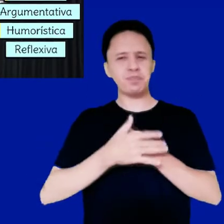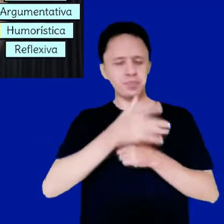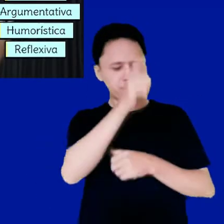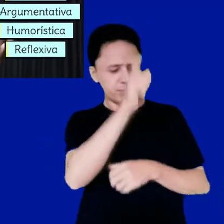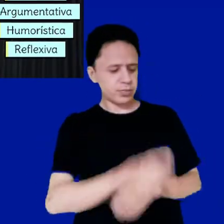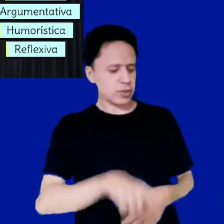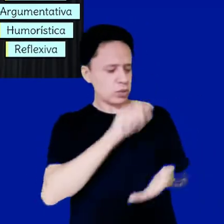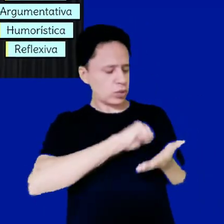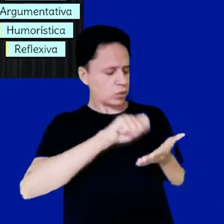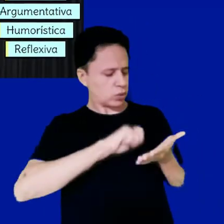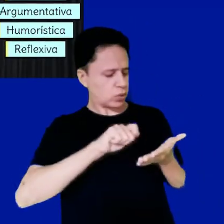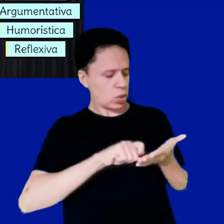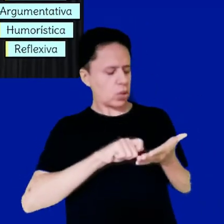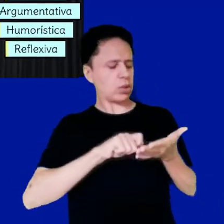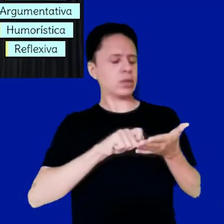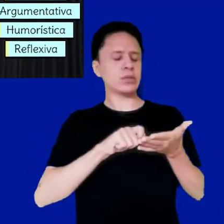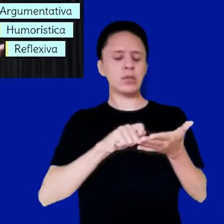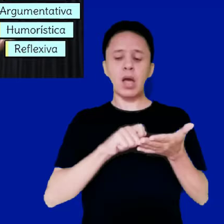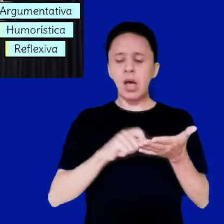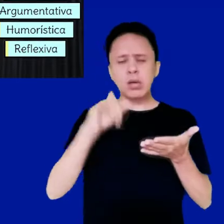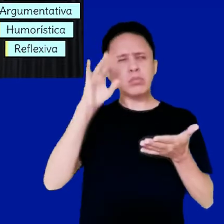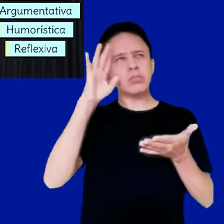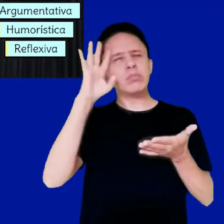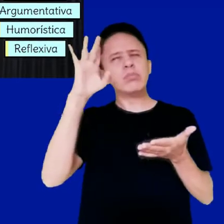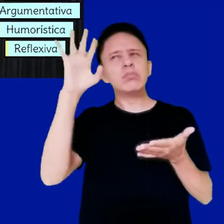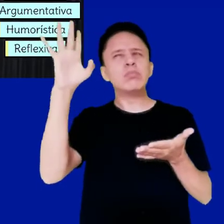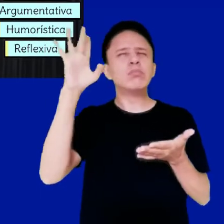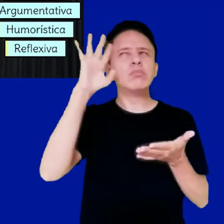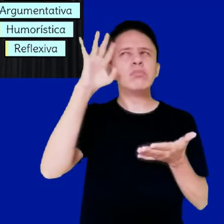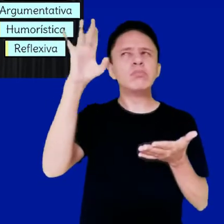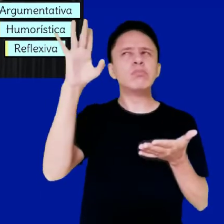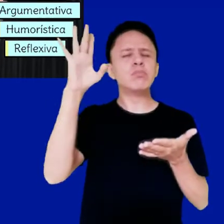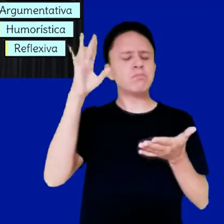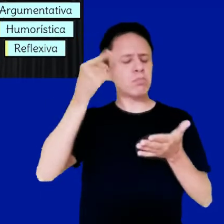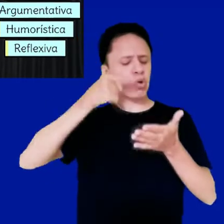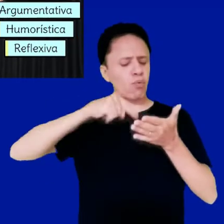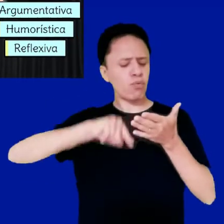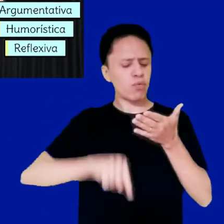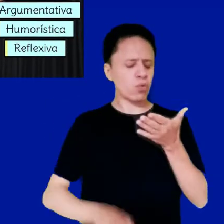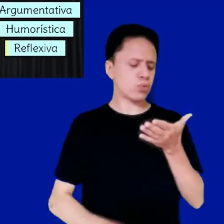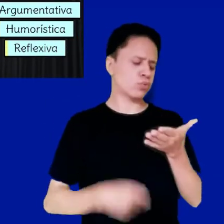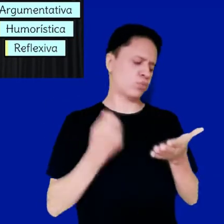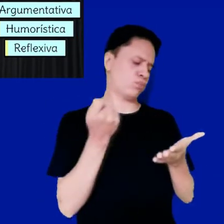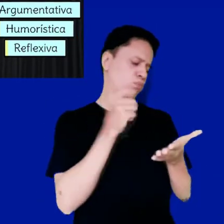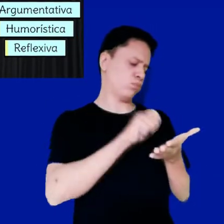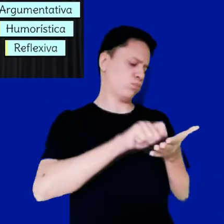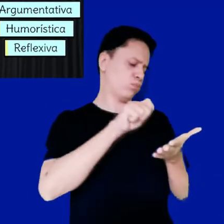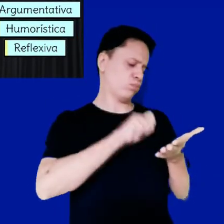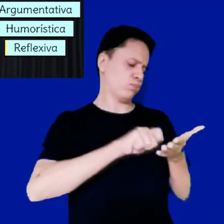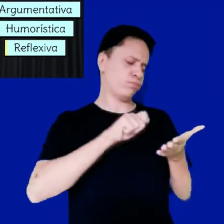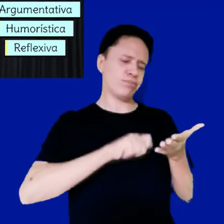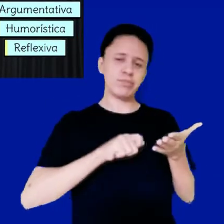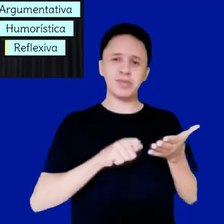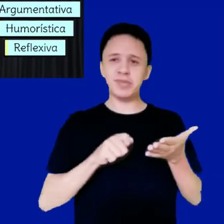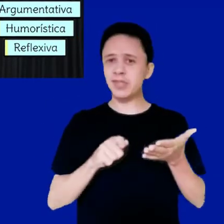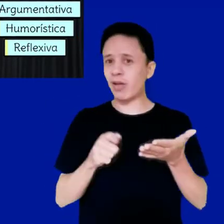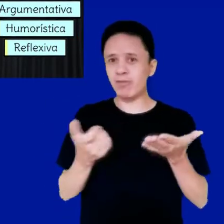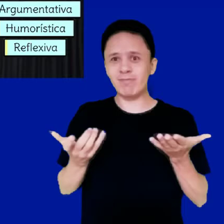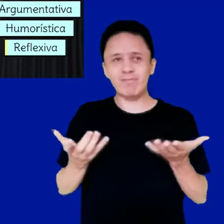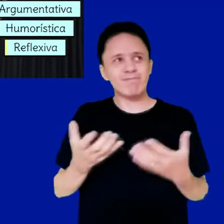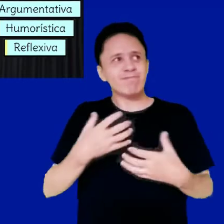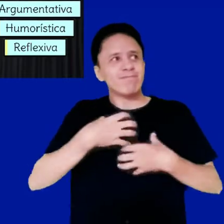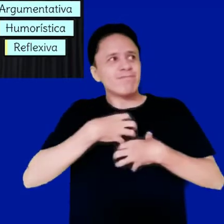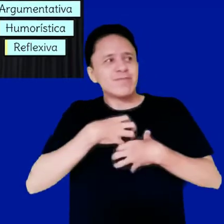mais profundamente, né? O autor está num momento ali de introspecção, pensando alguma coisa do dia a dia e tentando se aprofundar. Então,